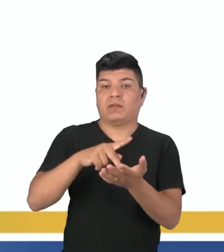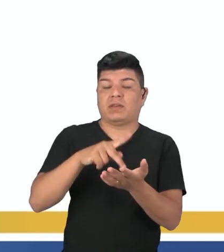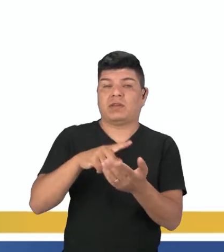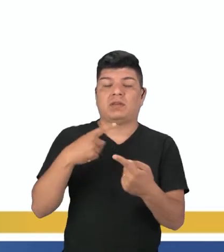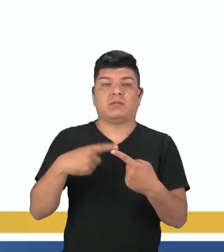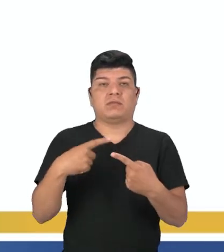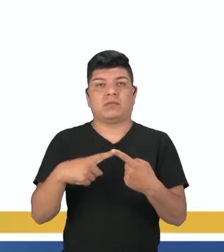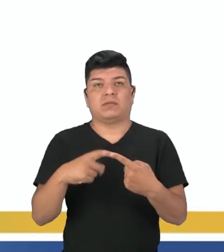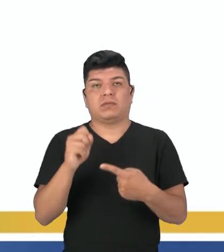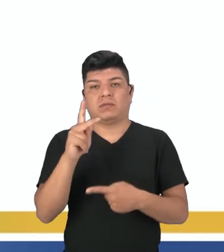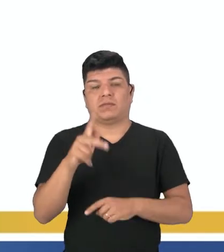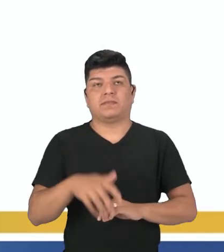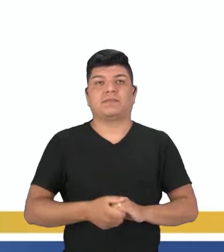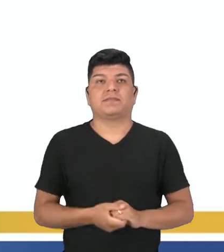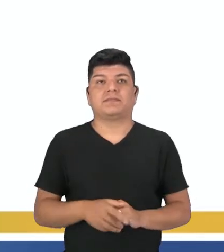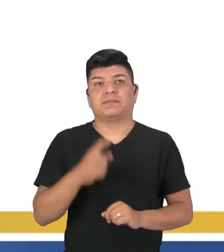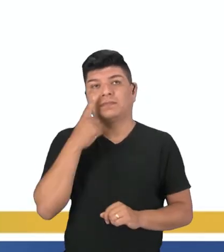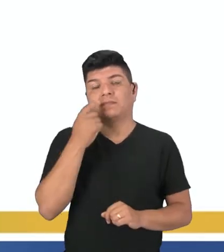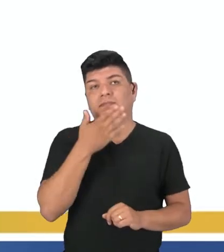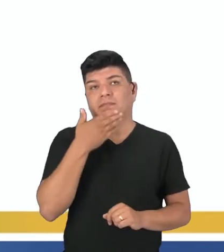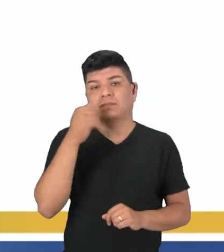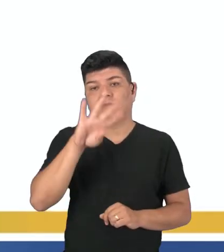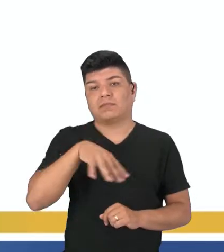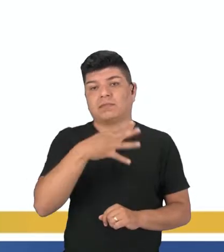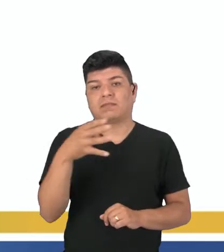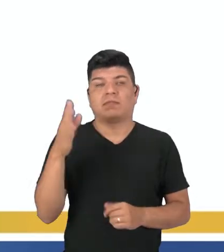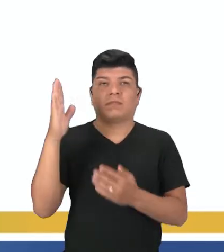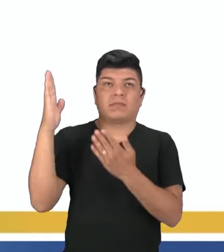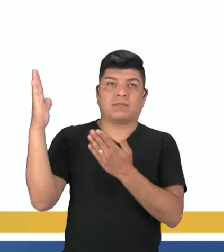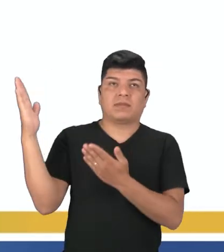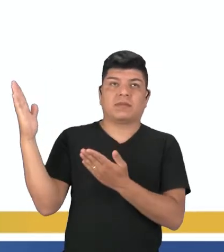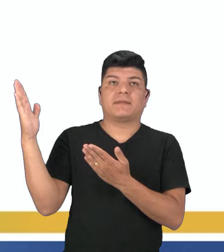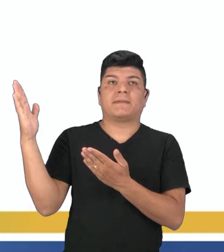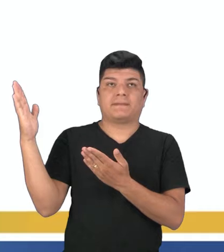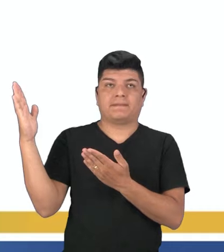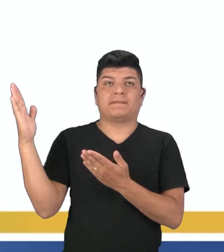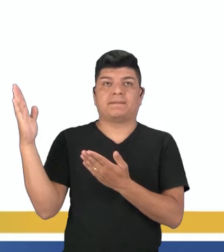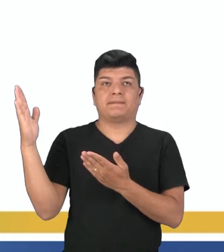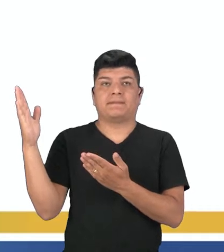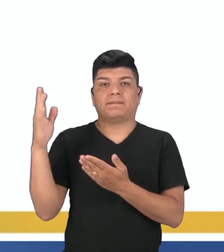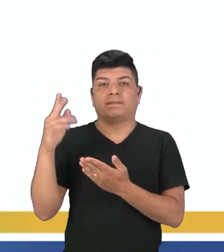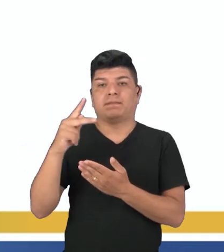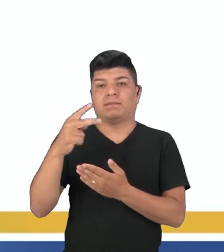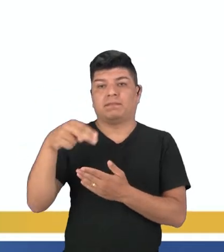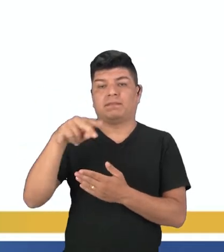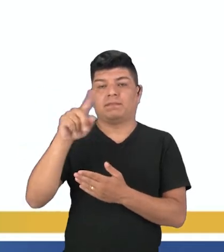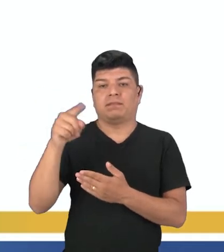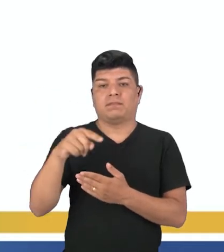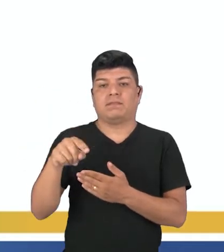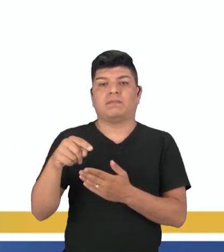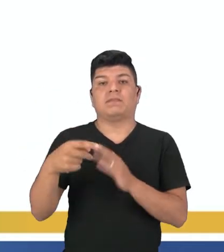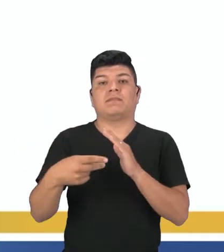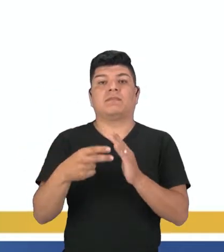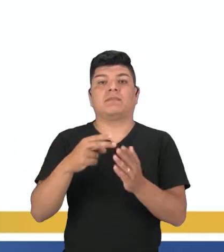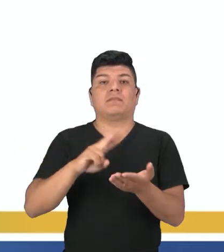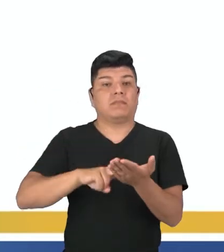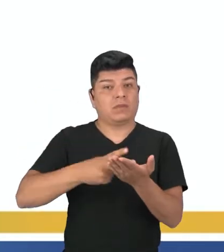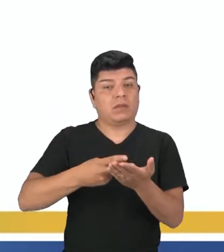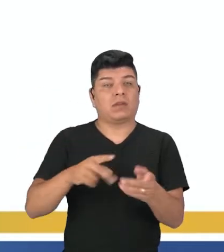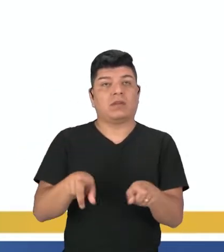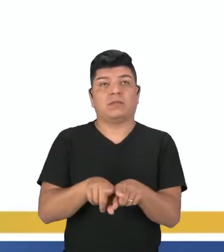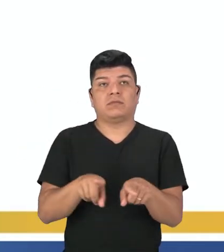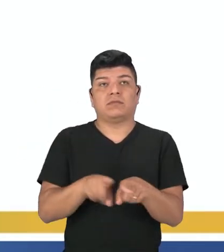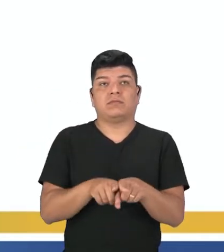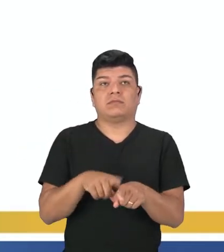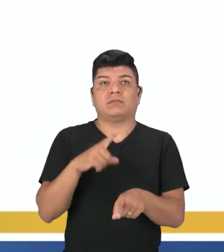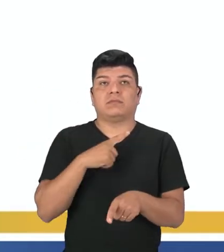por quê, ok? Vamos ver melhor agora nesse quadro as double H questions e as suas traduções. Então tem aí